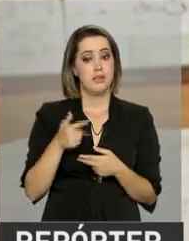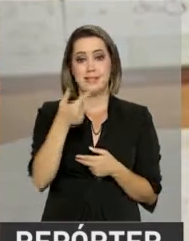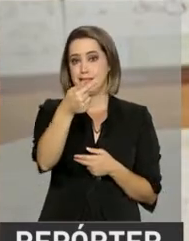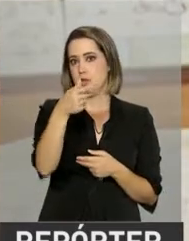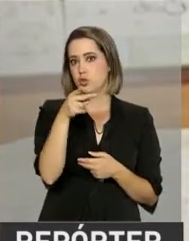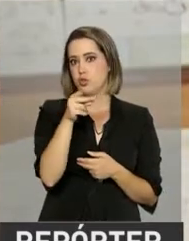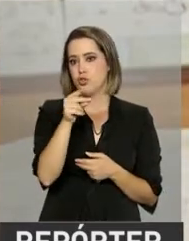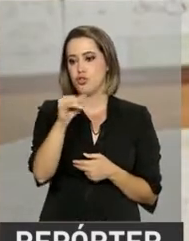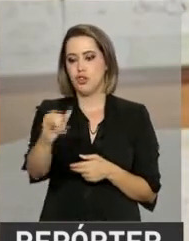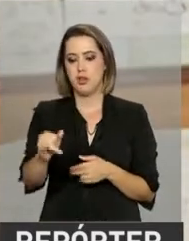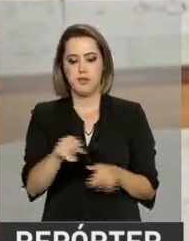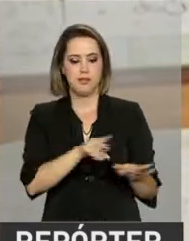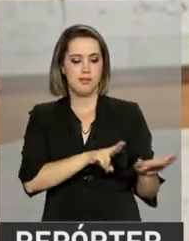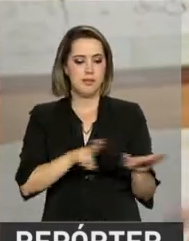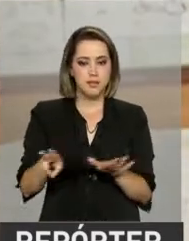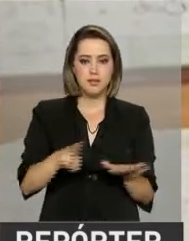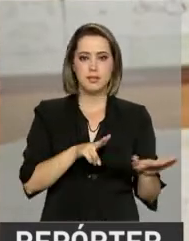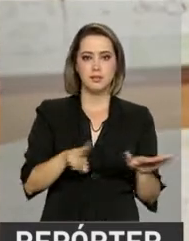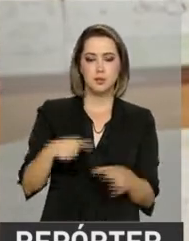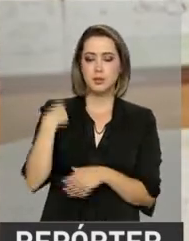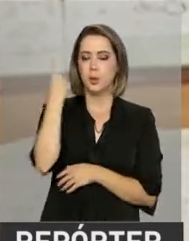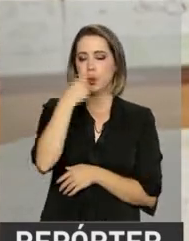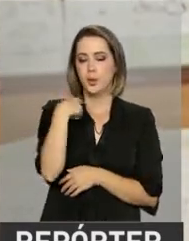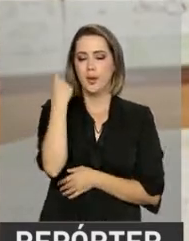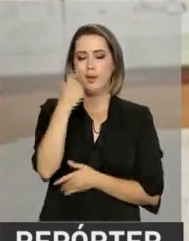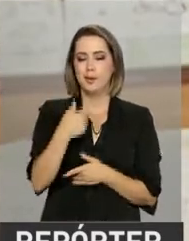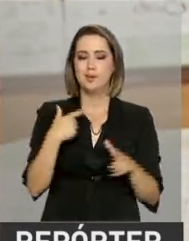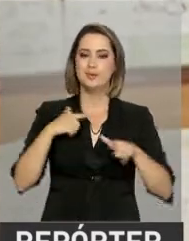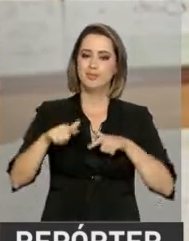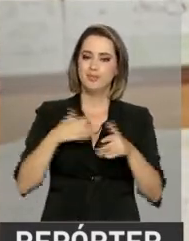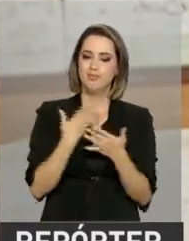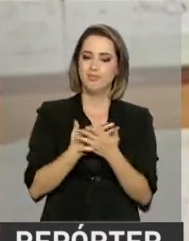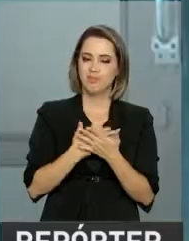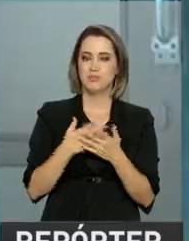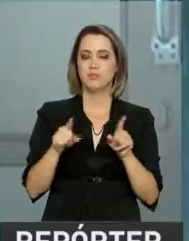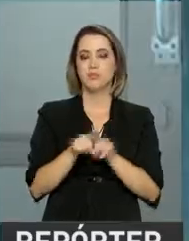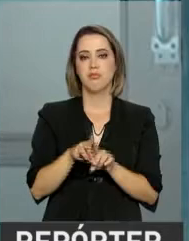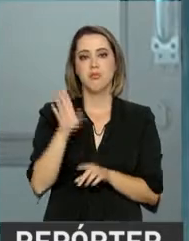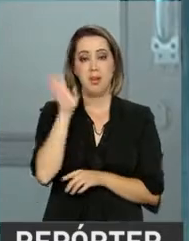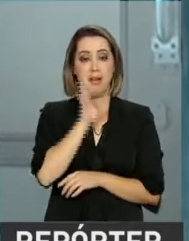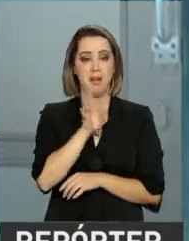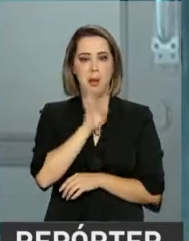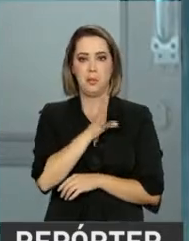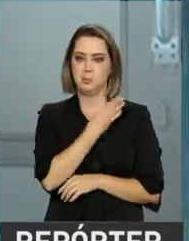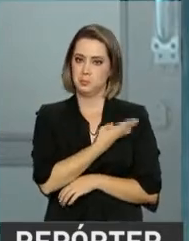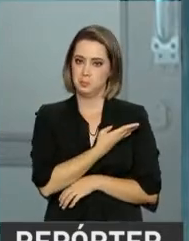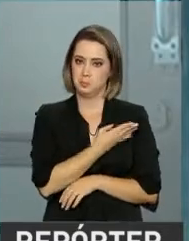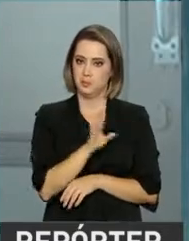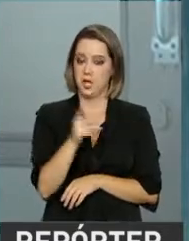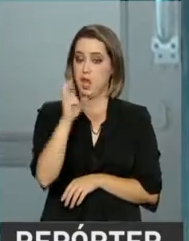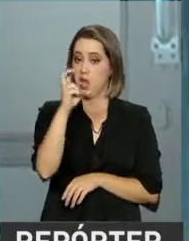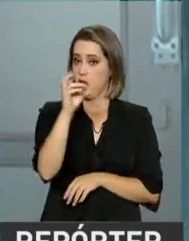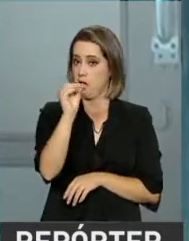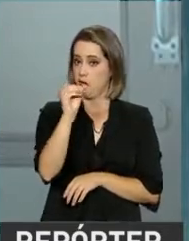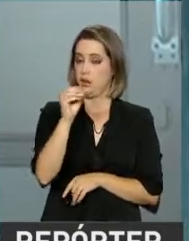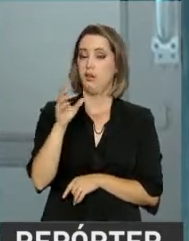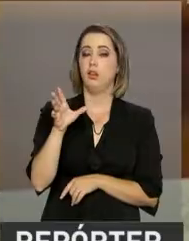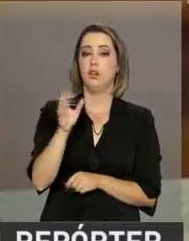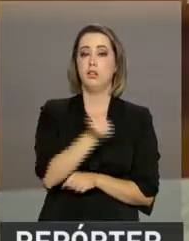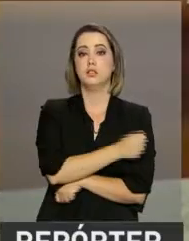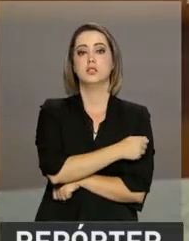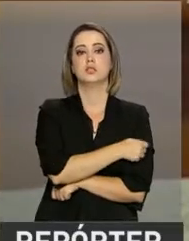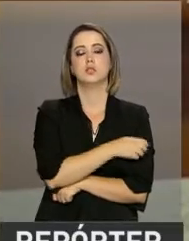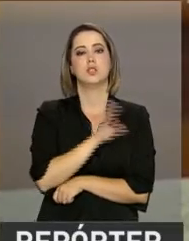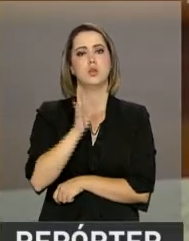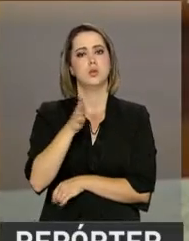7 dias da semana aqui no laboratório, passava horas aqui e era bem legal. Ao todo, 500 estudantes já passaram pelo projeto, que